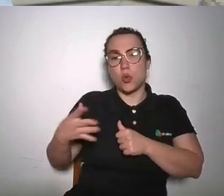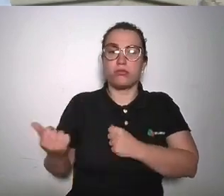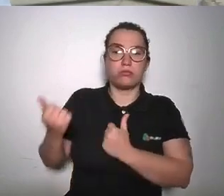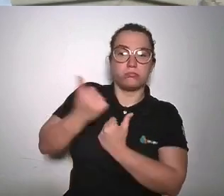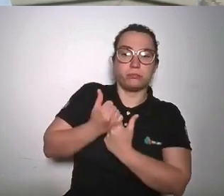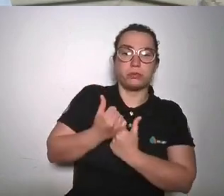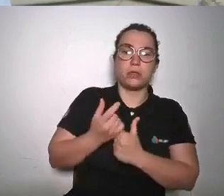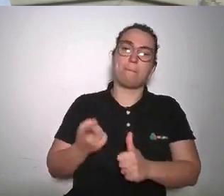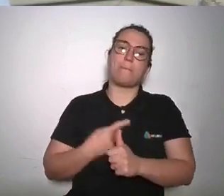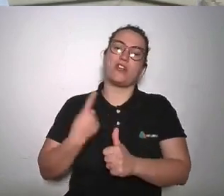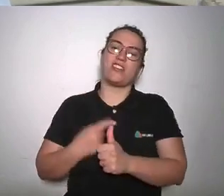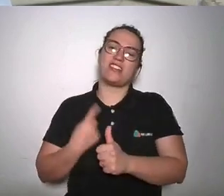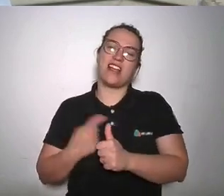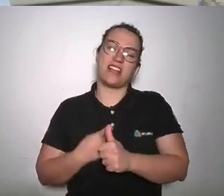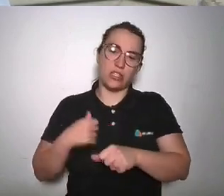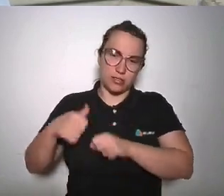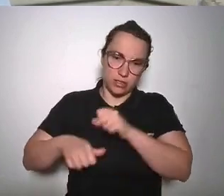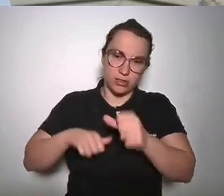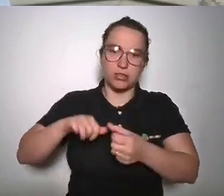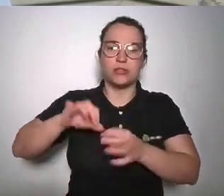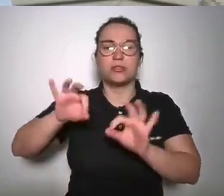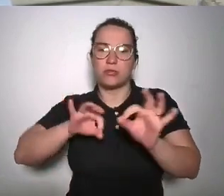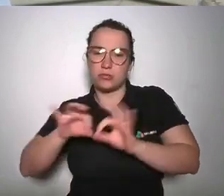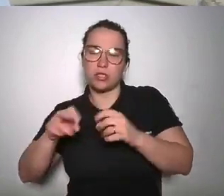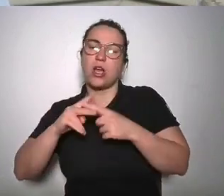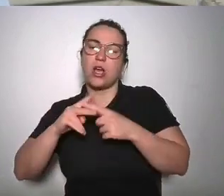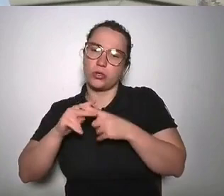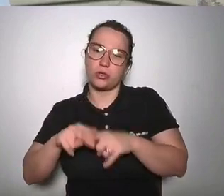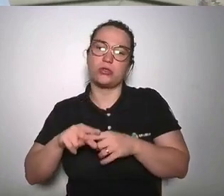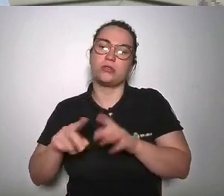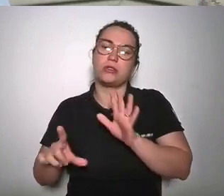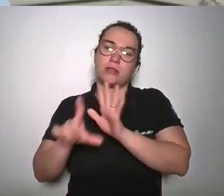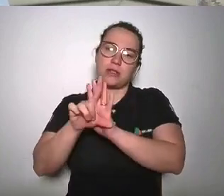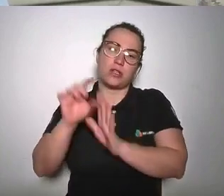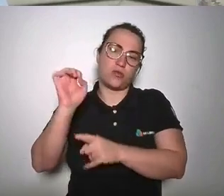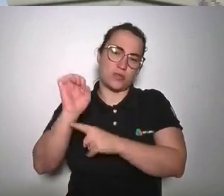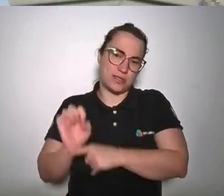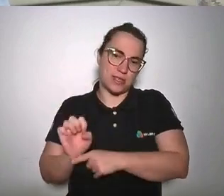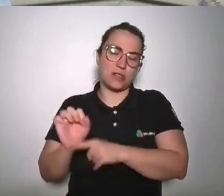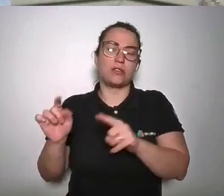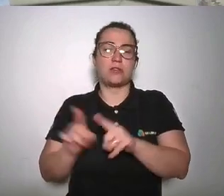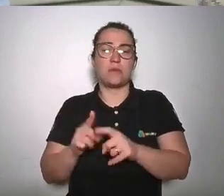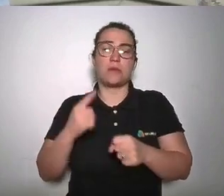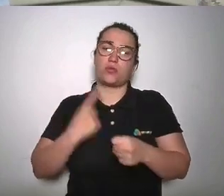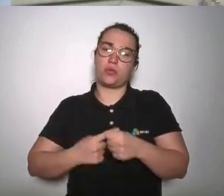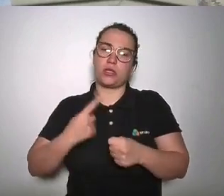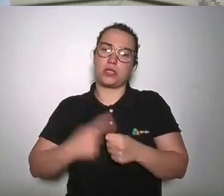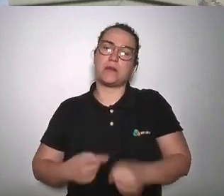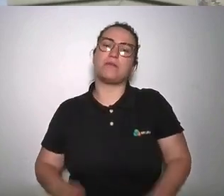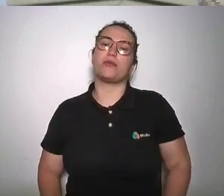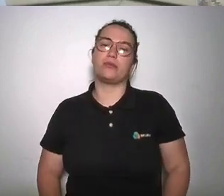que isso precisa ser ajustado nas leis do Estado e também do município.